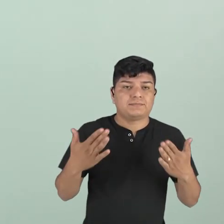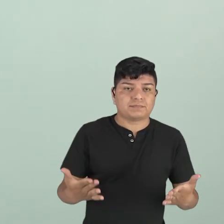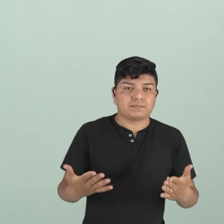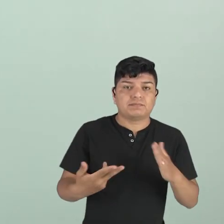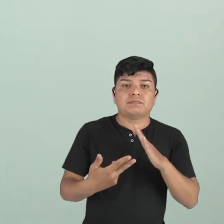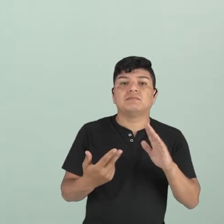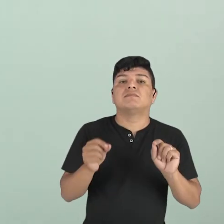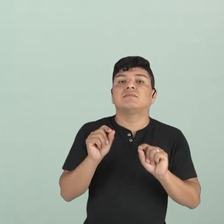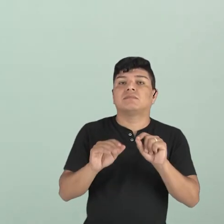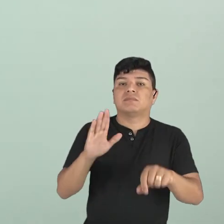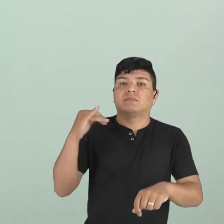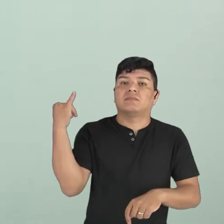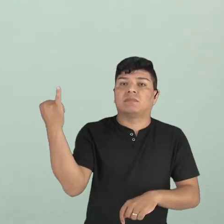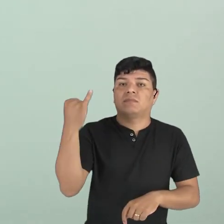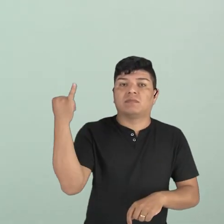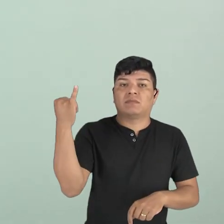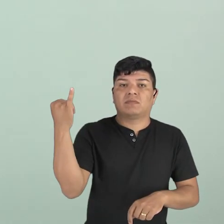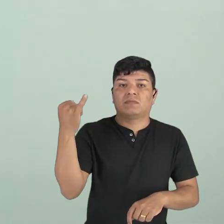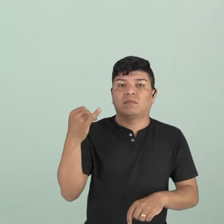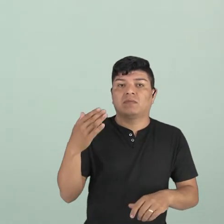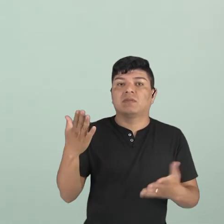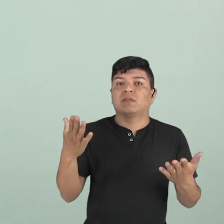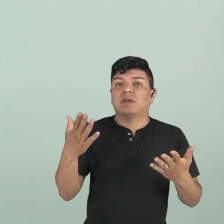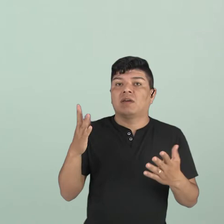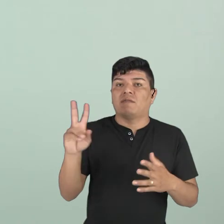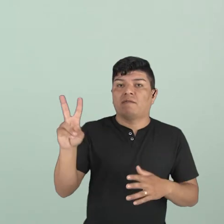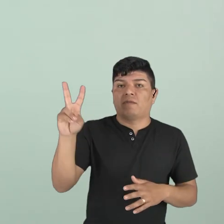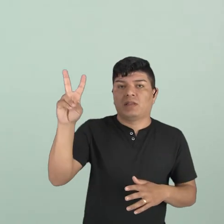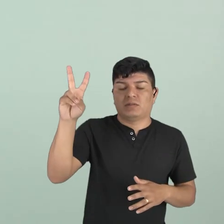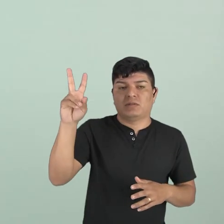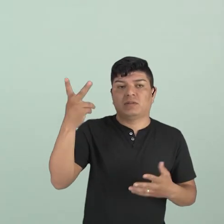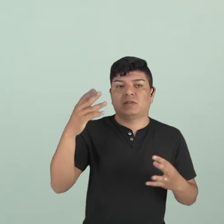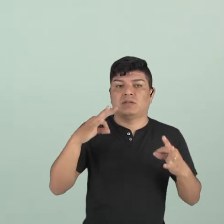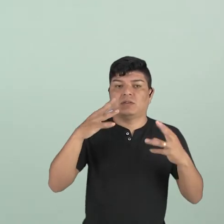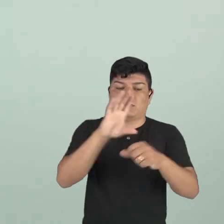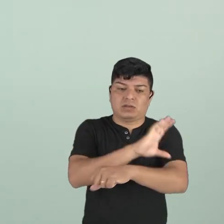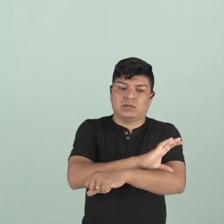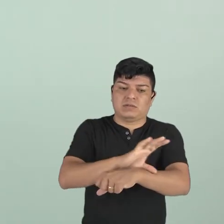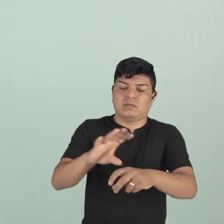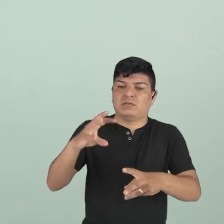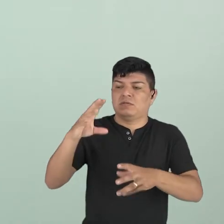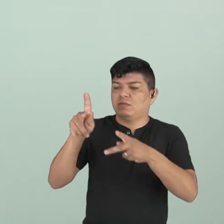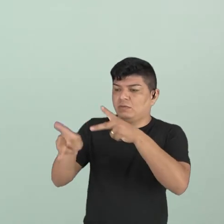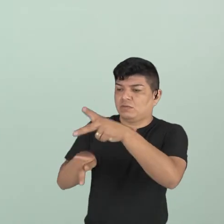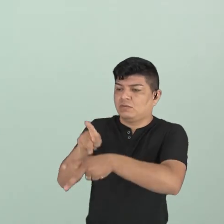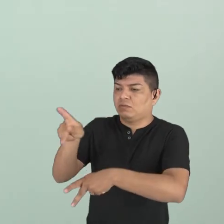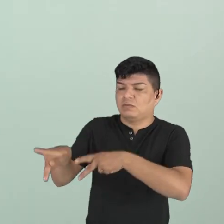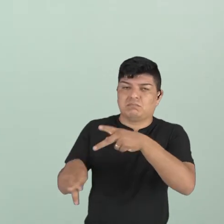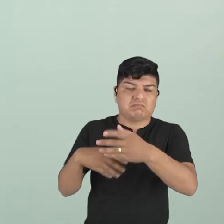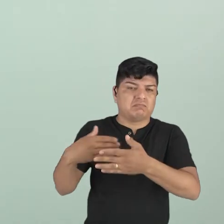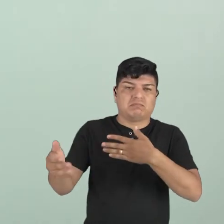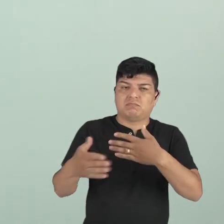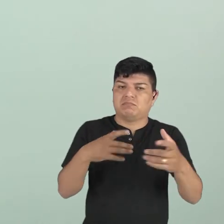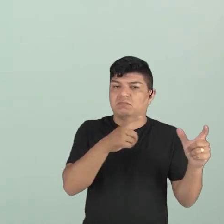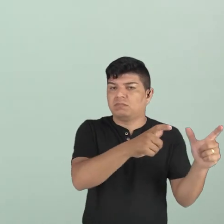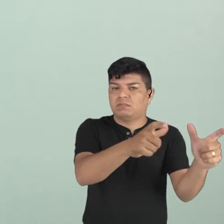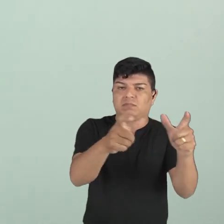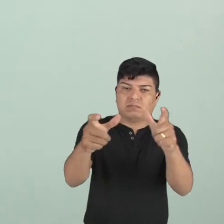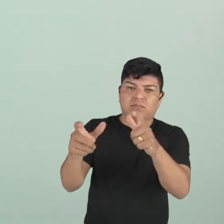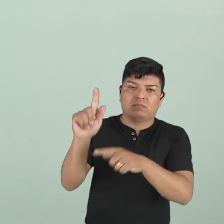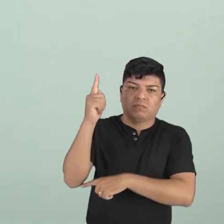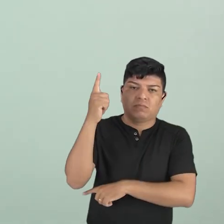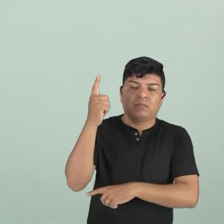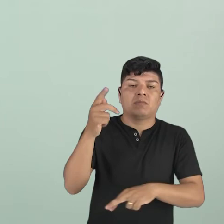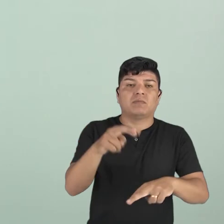o sentido dessa questão de quebrar estereótipo? É você valorizar a cultura de todos os povos, independentemente de qual seja a sua localização